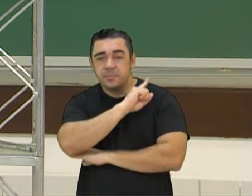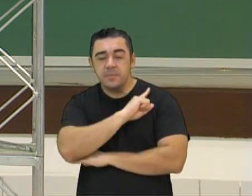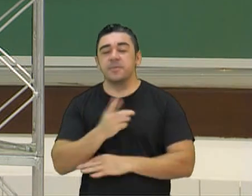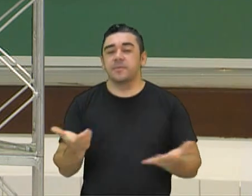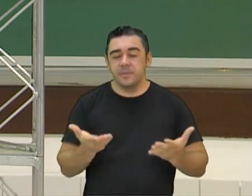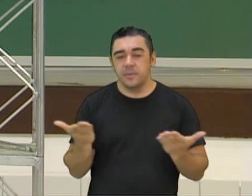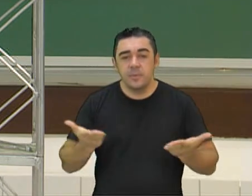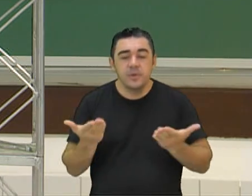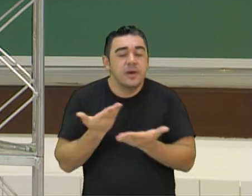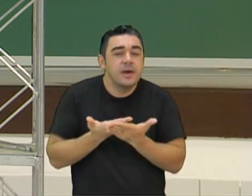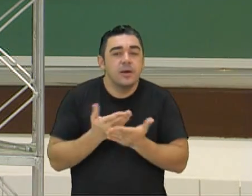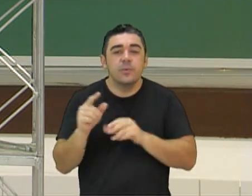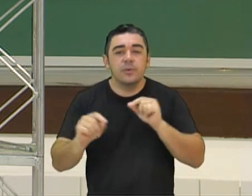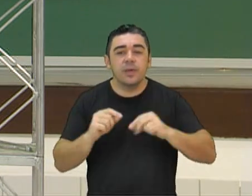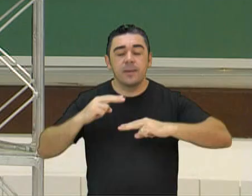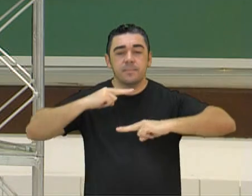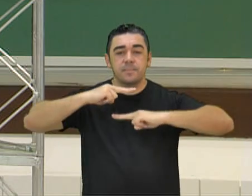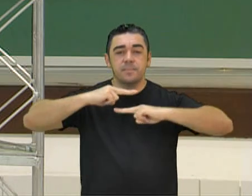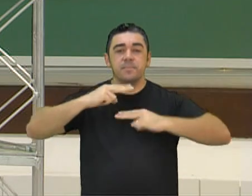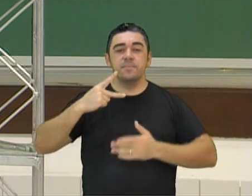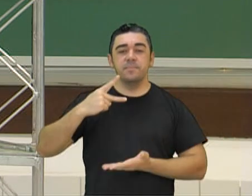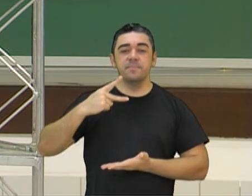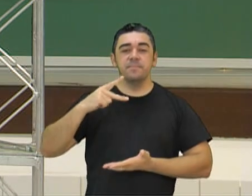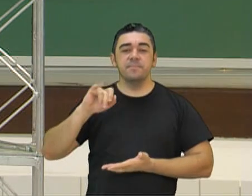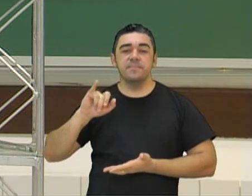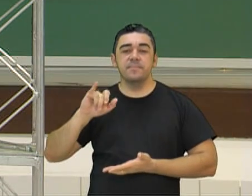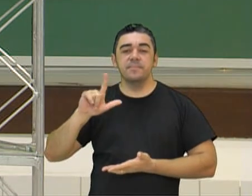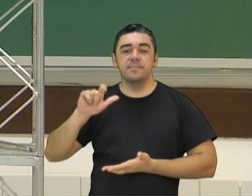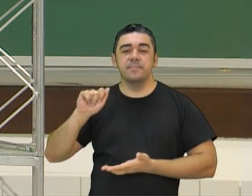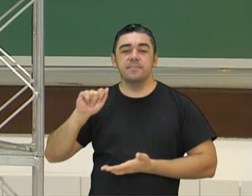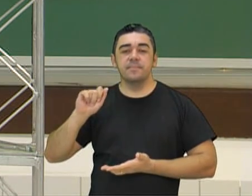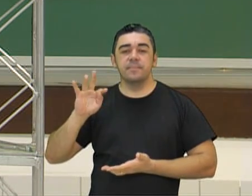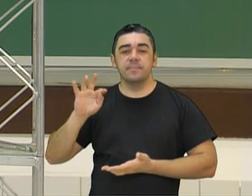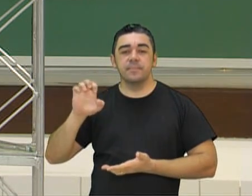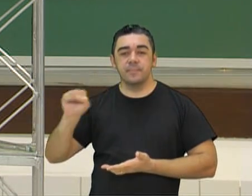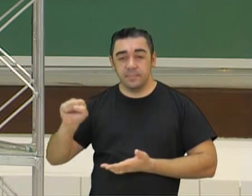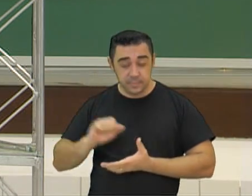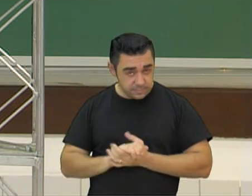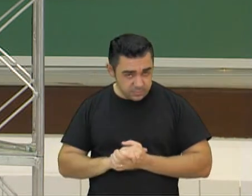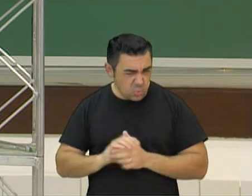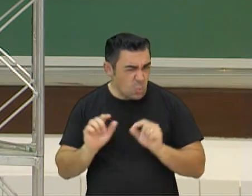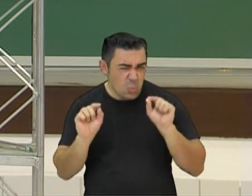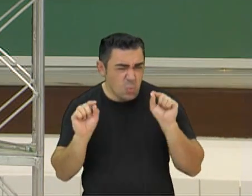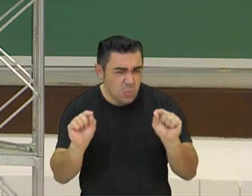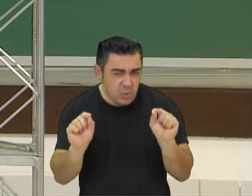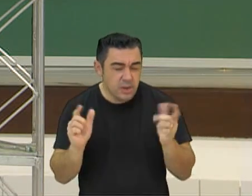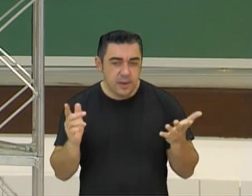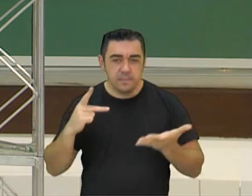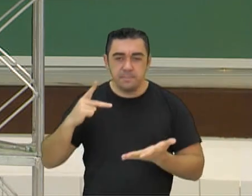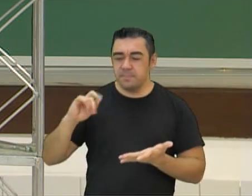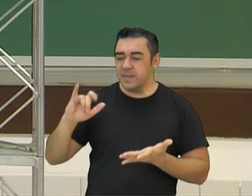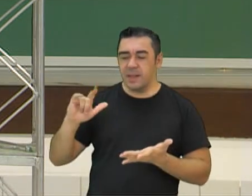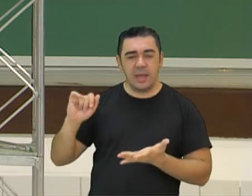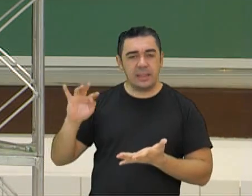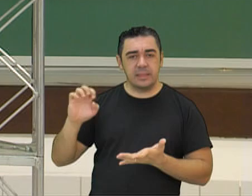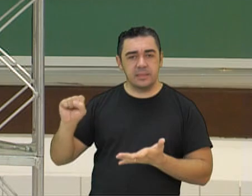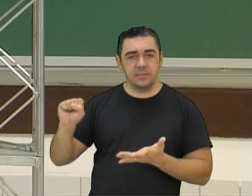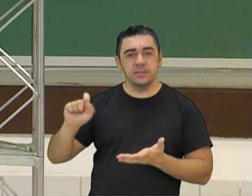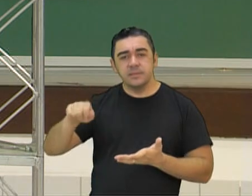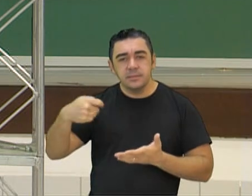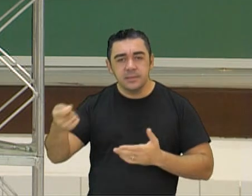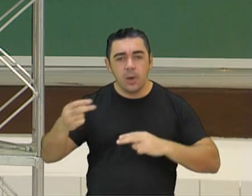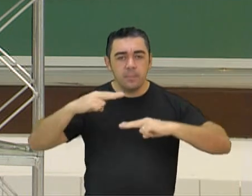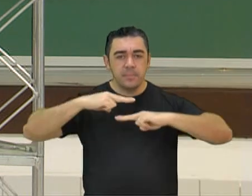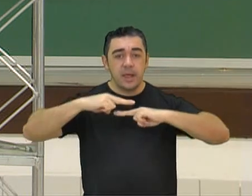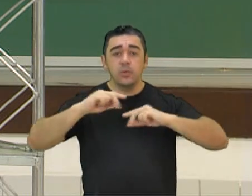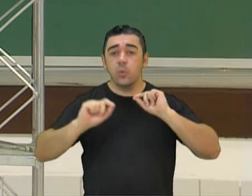é Pilates. Nós vamos falar um pouquinho sobre Pilates. Bem, o que é Pilates? Pilates, pessoal, é a